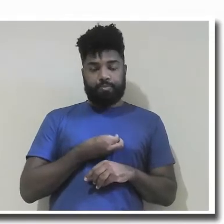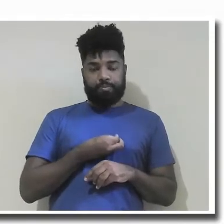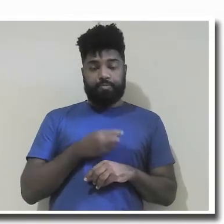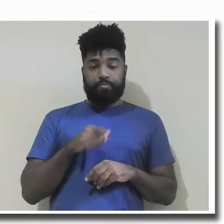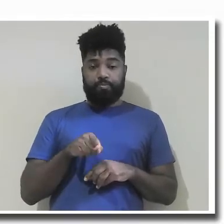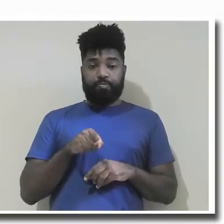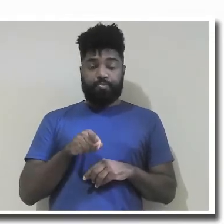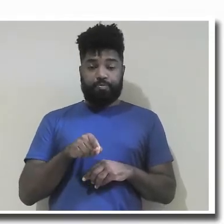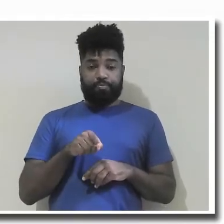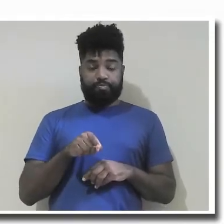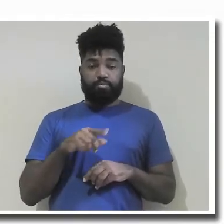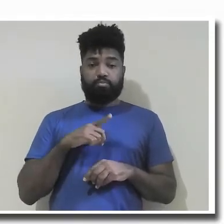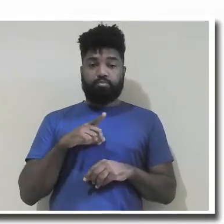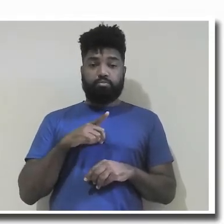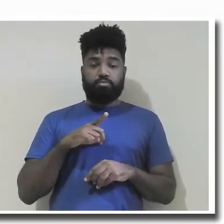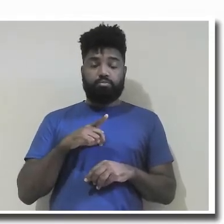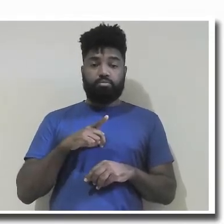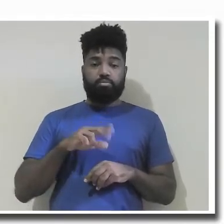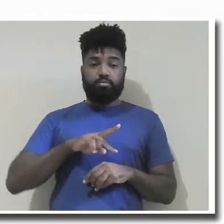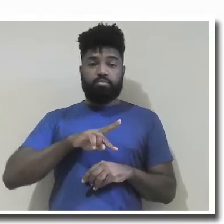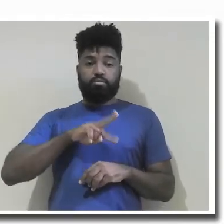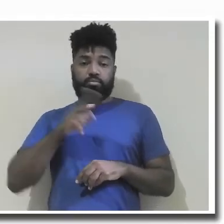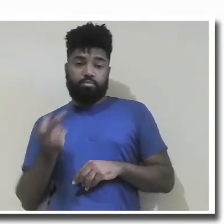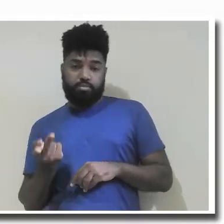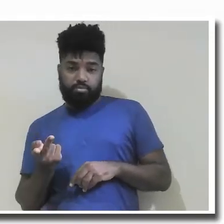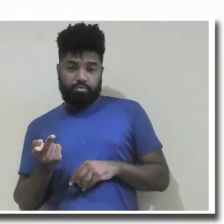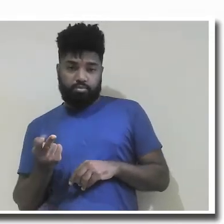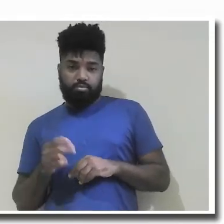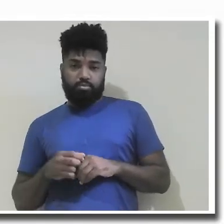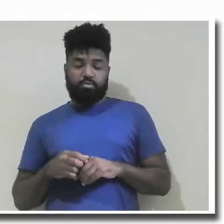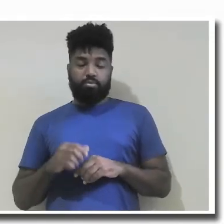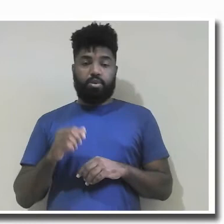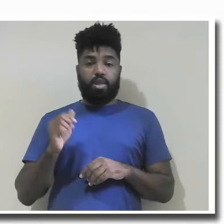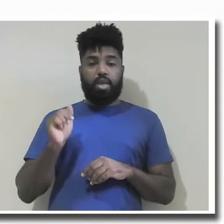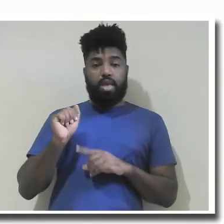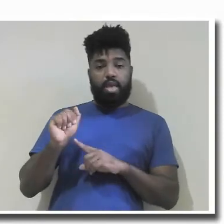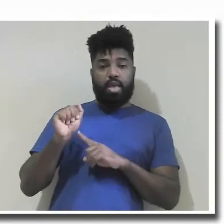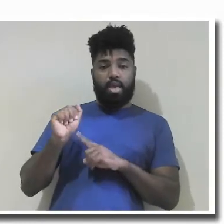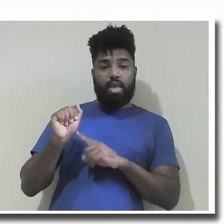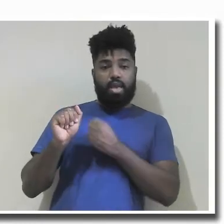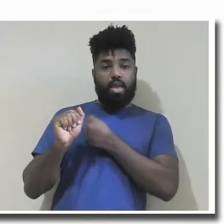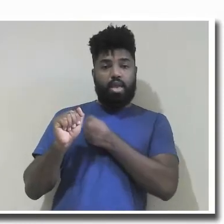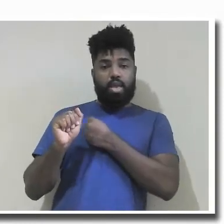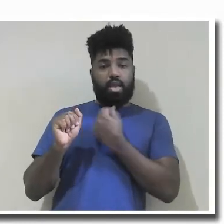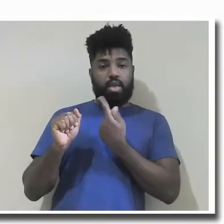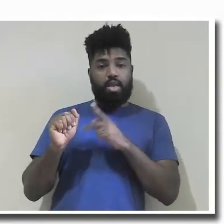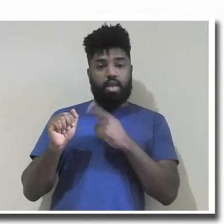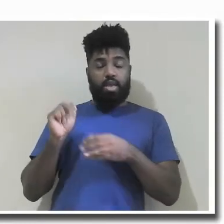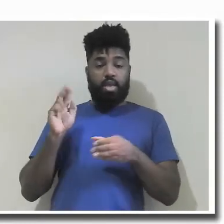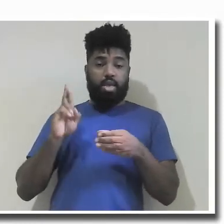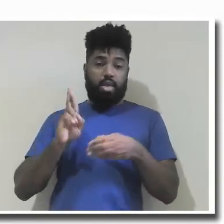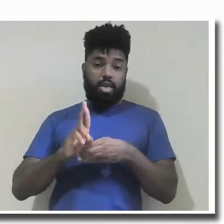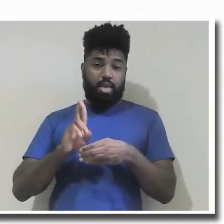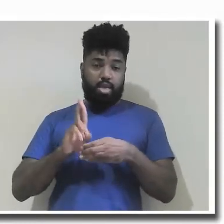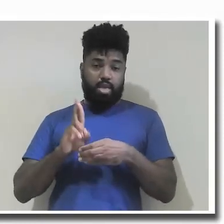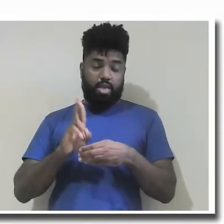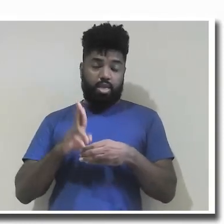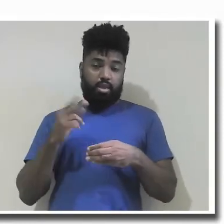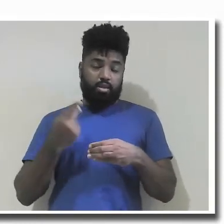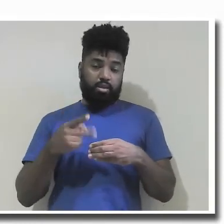do elemento inverso. Então, tomemos aqui um número A real,